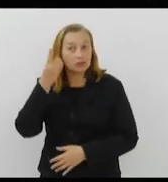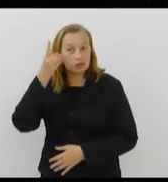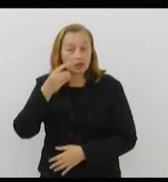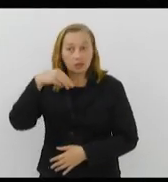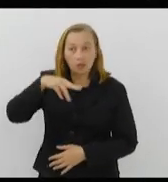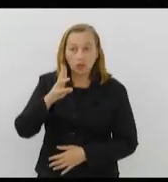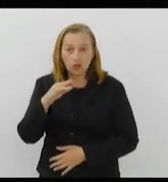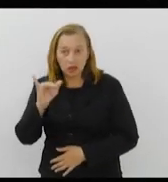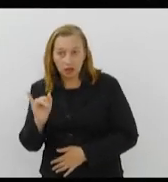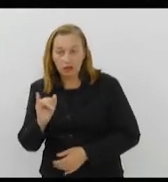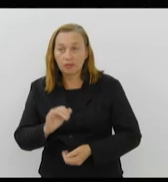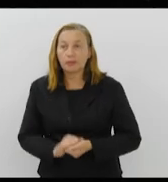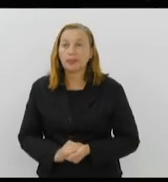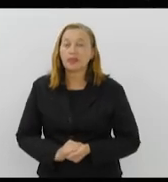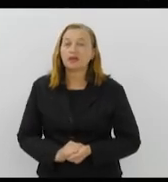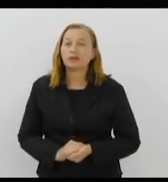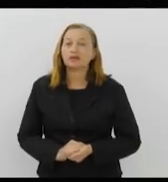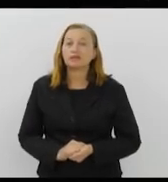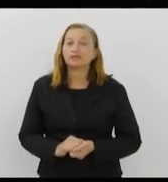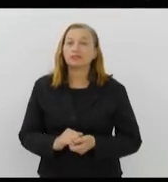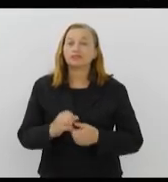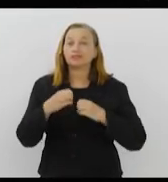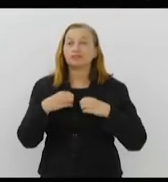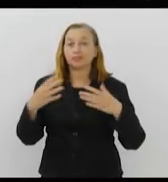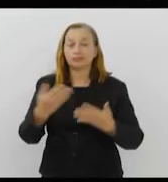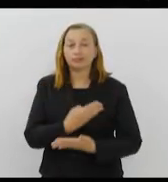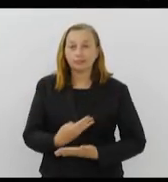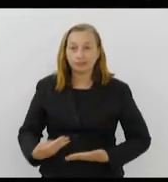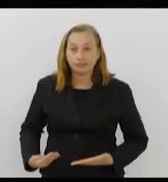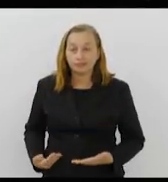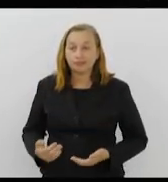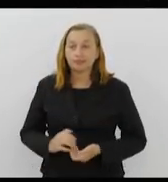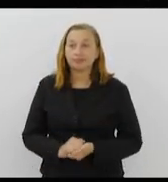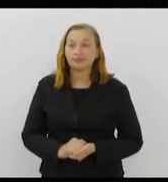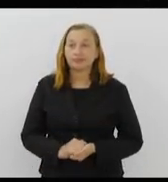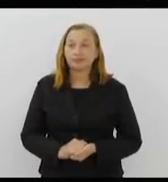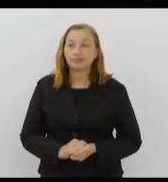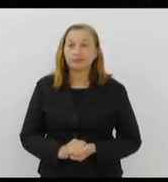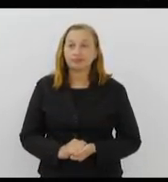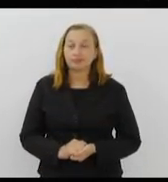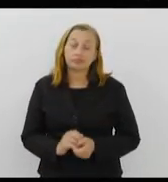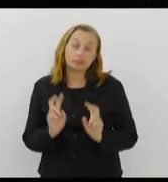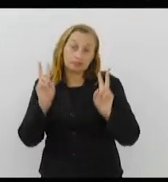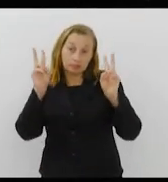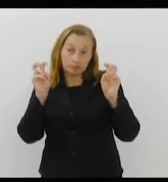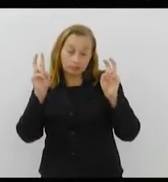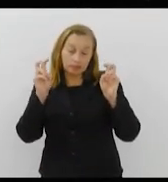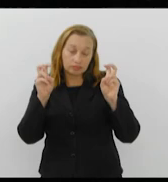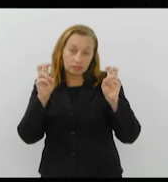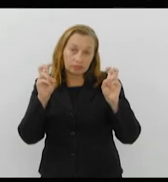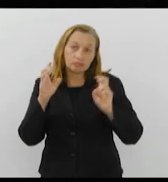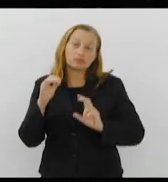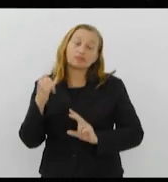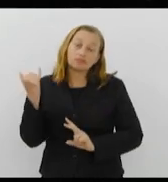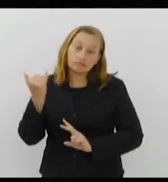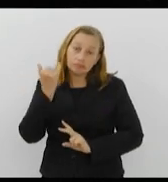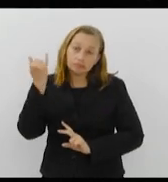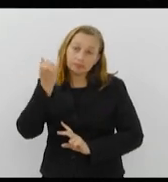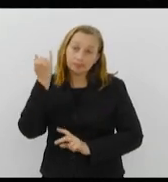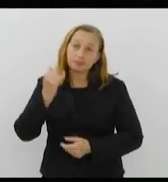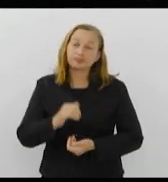Munir, né, teve audiência pública sobre um tema absolutamente